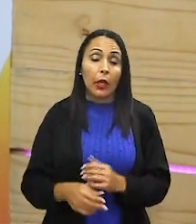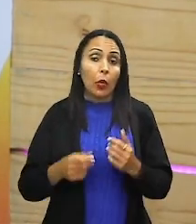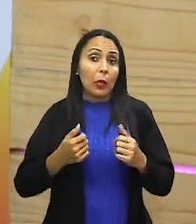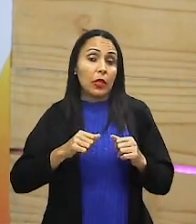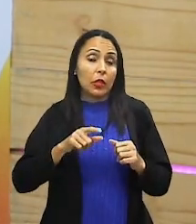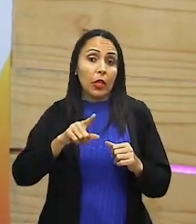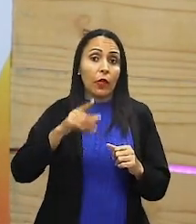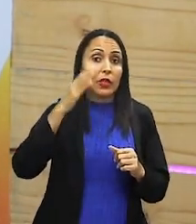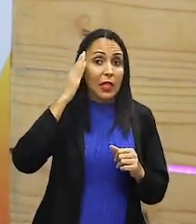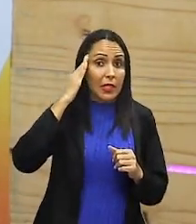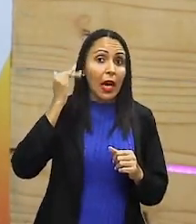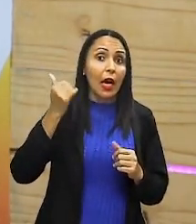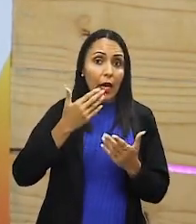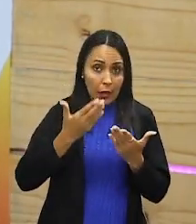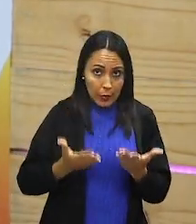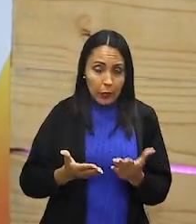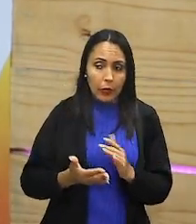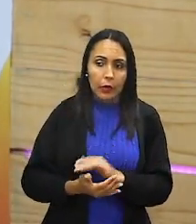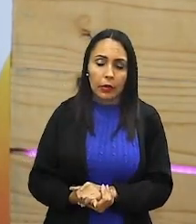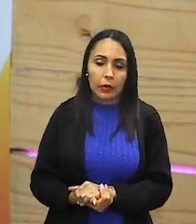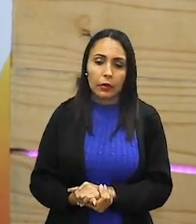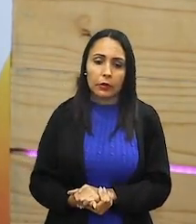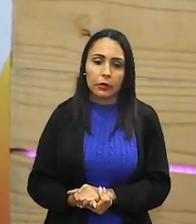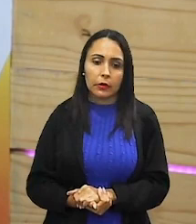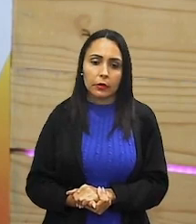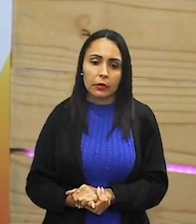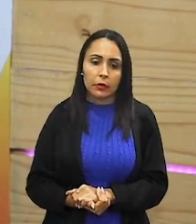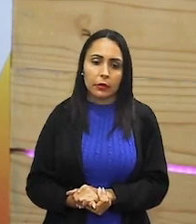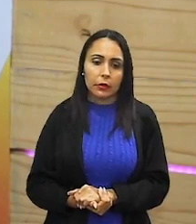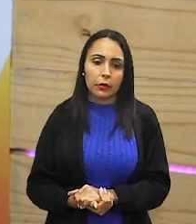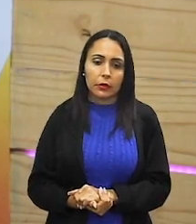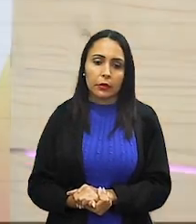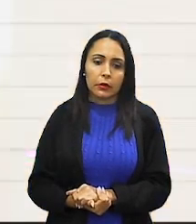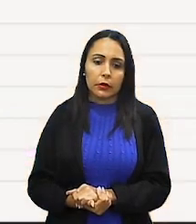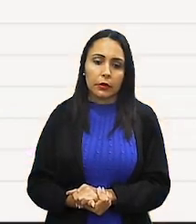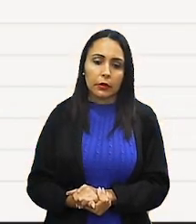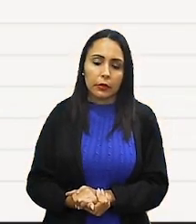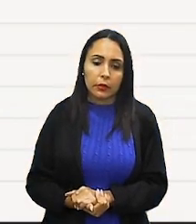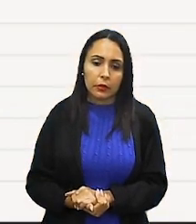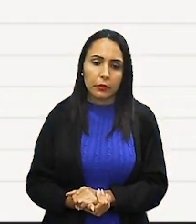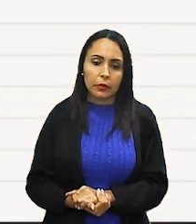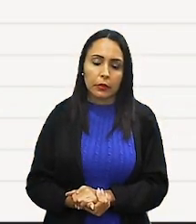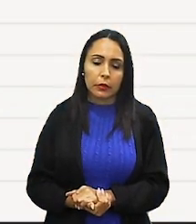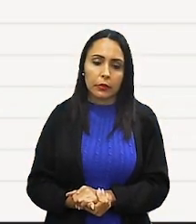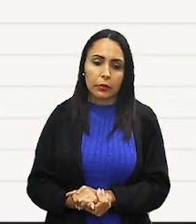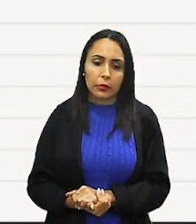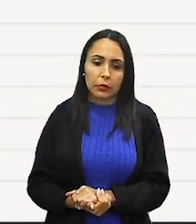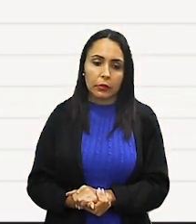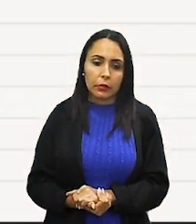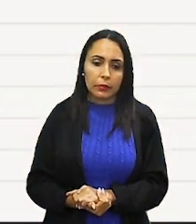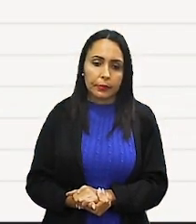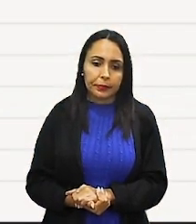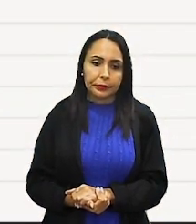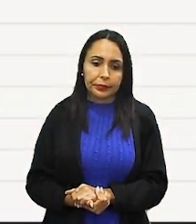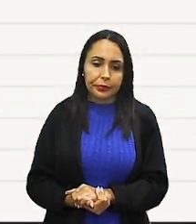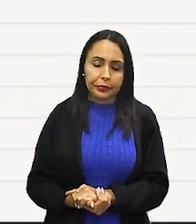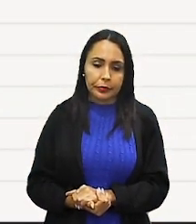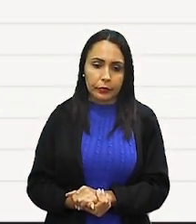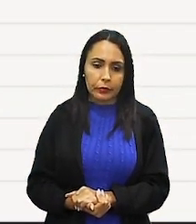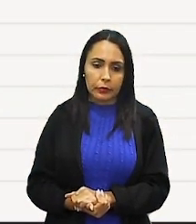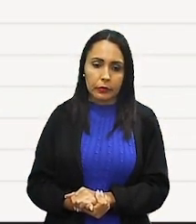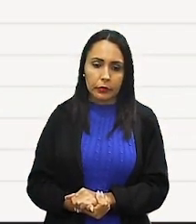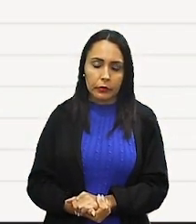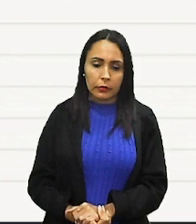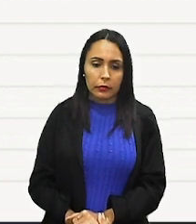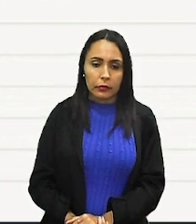saibam, desculpe, que vocês saibam dos vírus, não saibam não, né, irmãos? Que vocês saibam é o seguinte, coloca aí. Lembre que os vírus, eles não